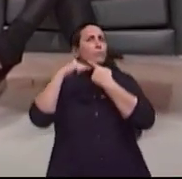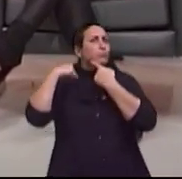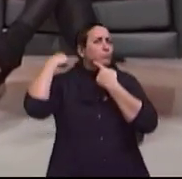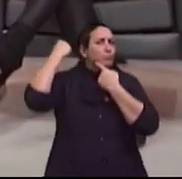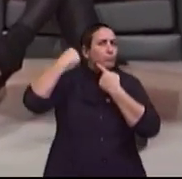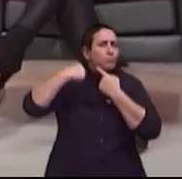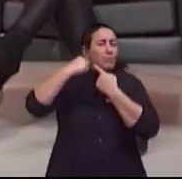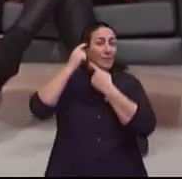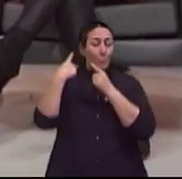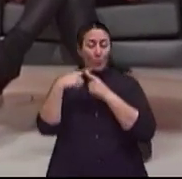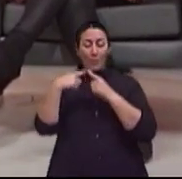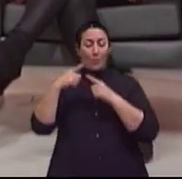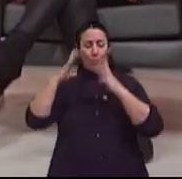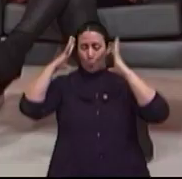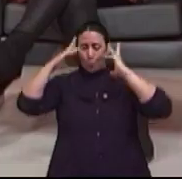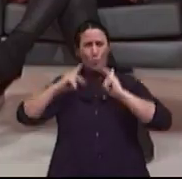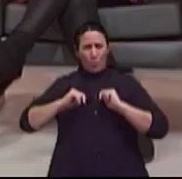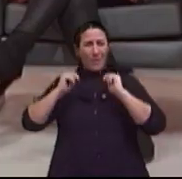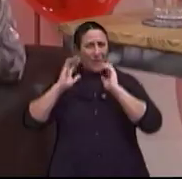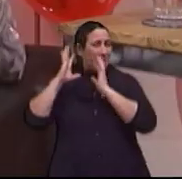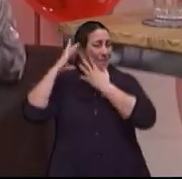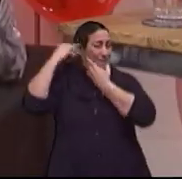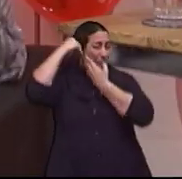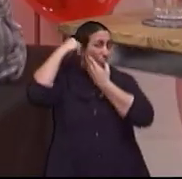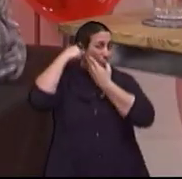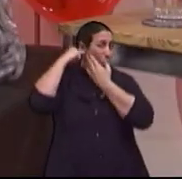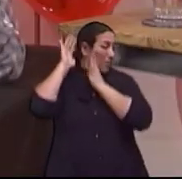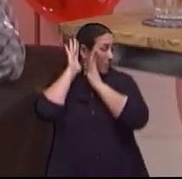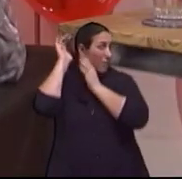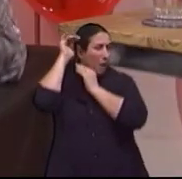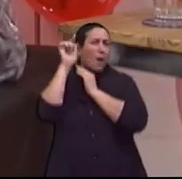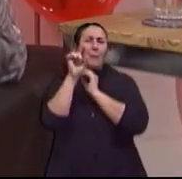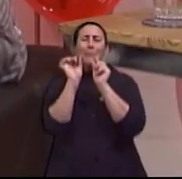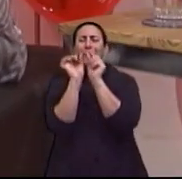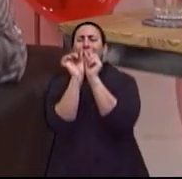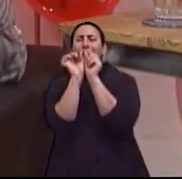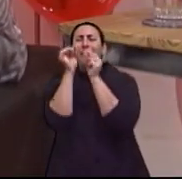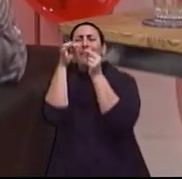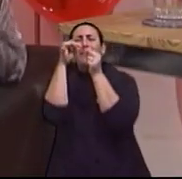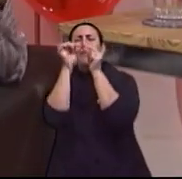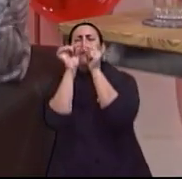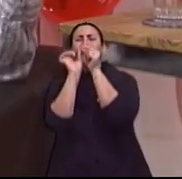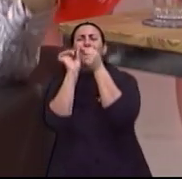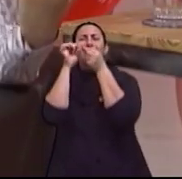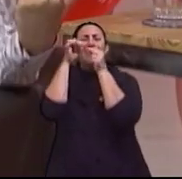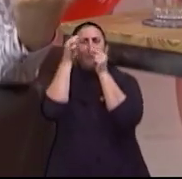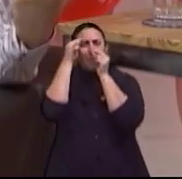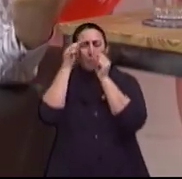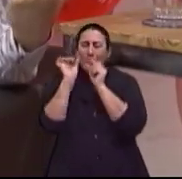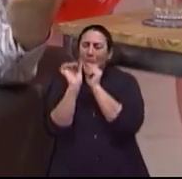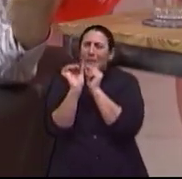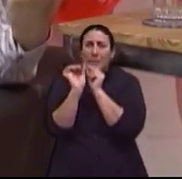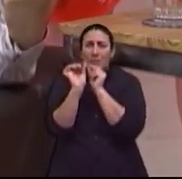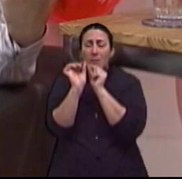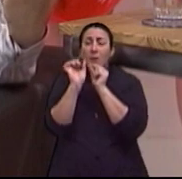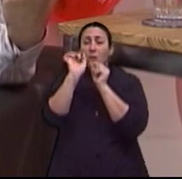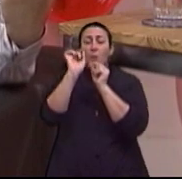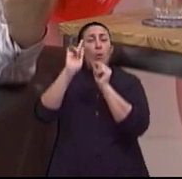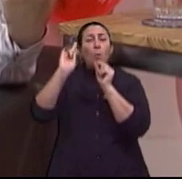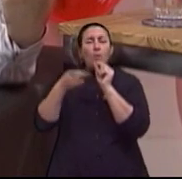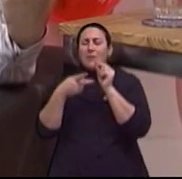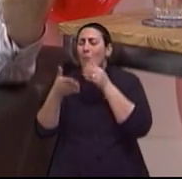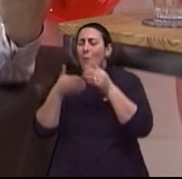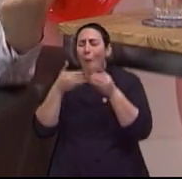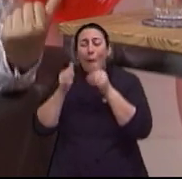ículos é tudo muito pequenininho lá dentro então qualquer alteração no metabolismo vai alterar a audição